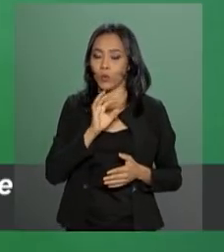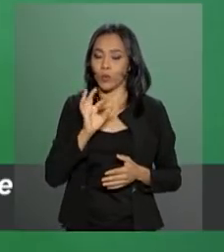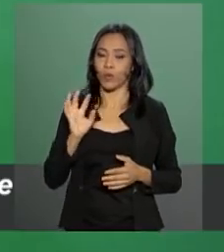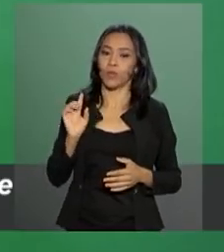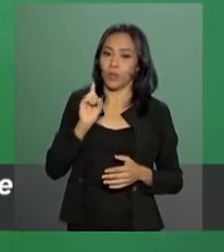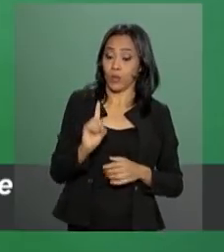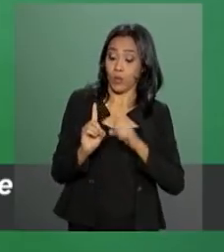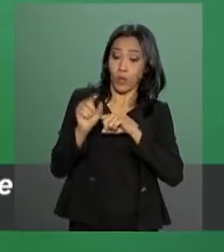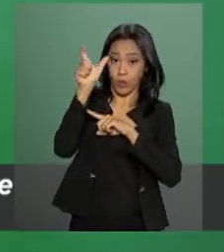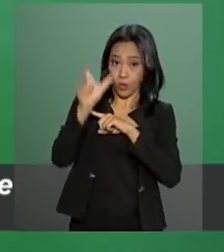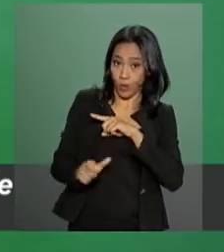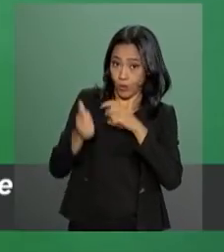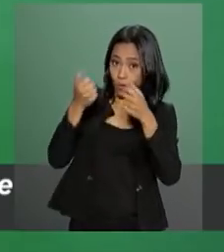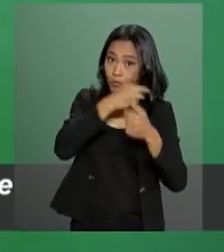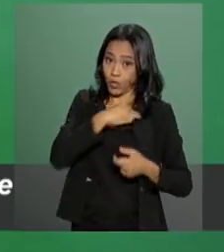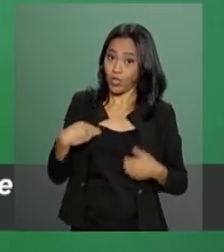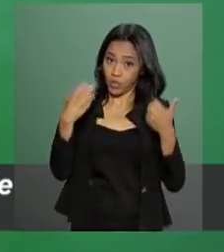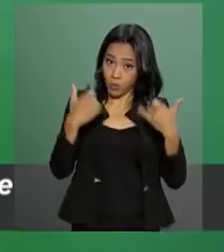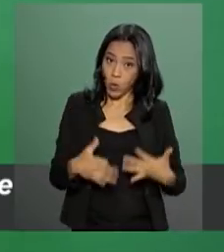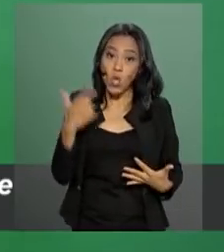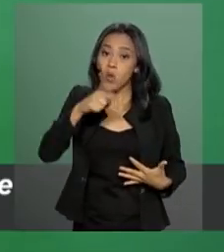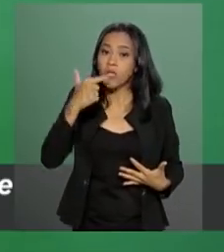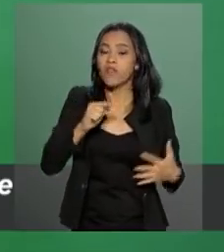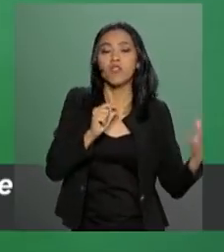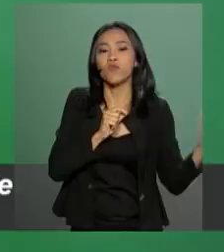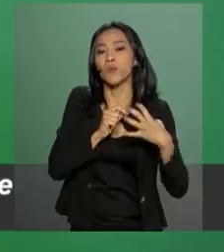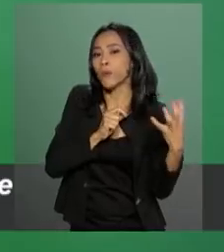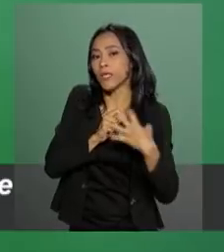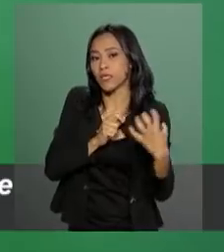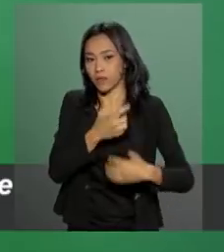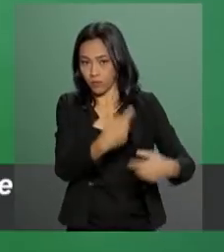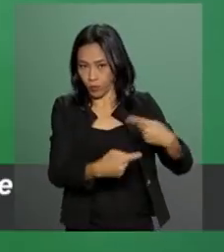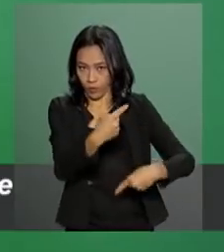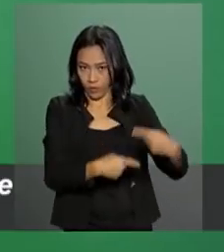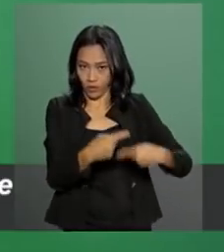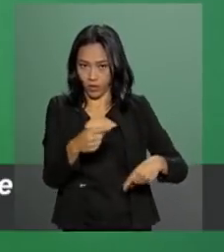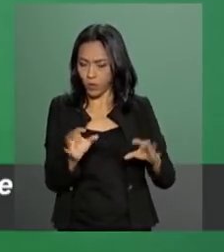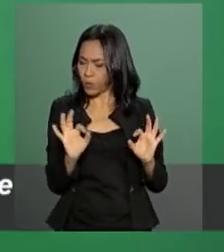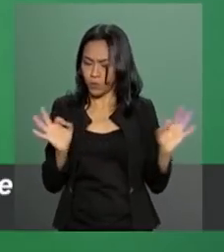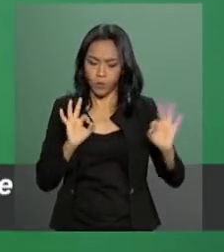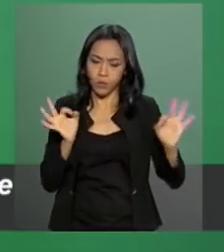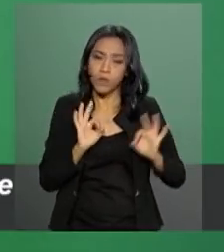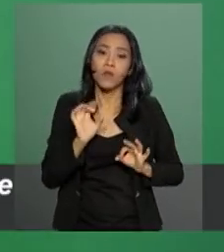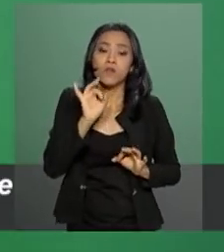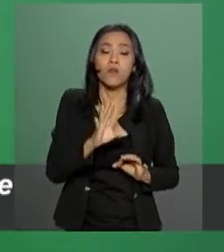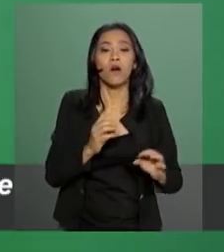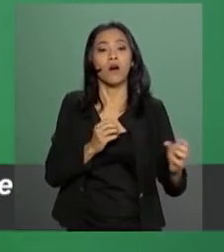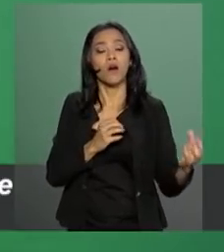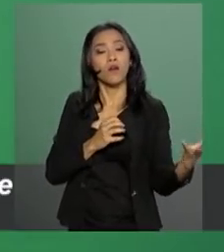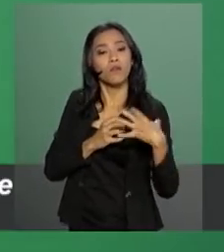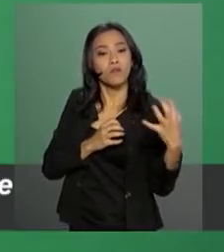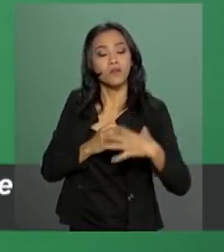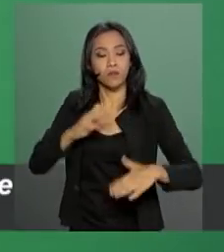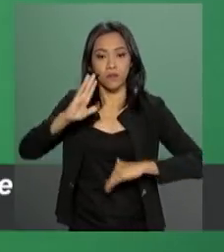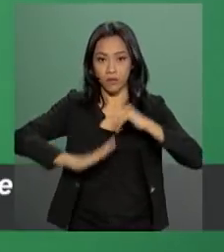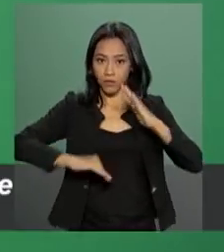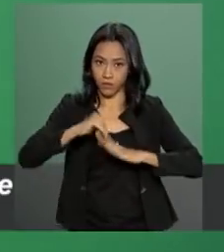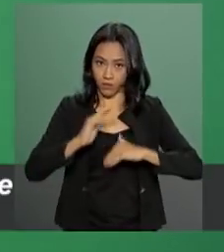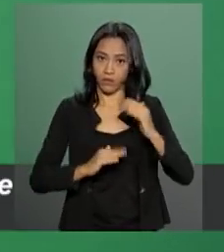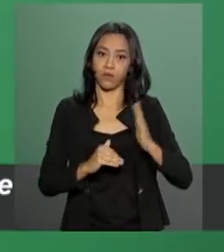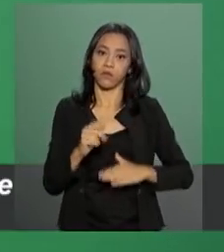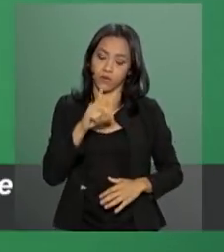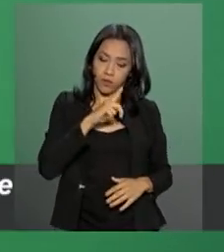influência é de natureza política mas apenas influência de natureza é profissional não foi sem razão